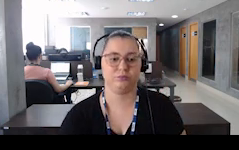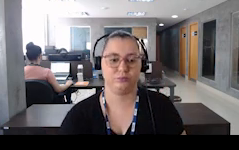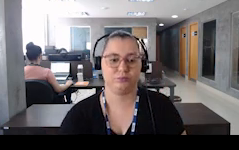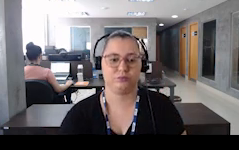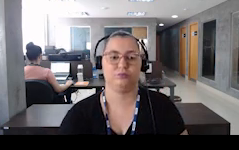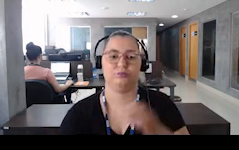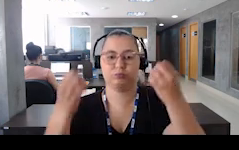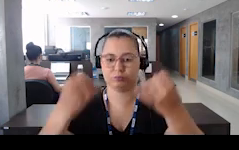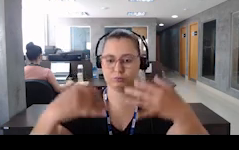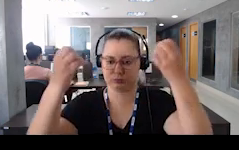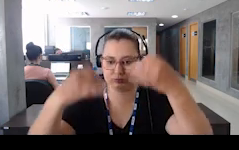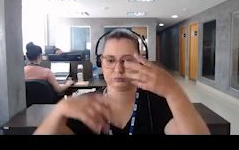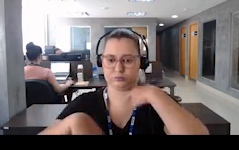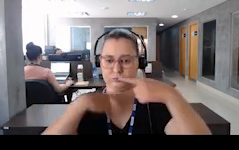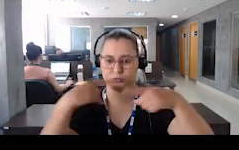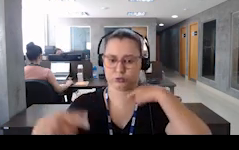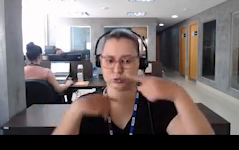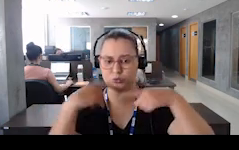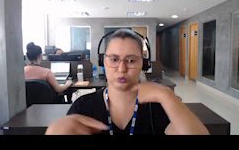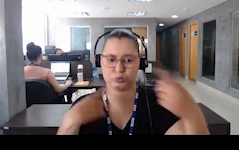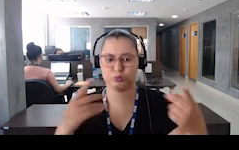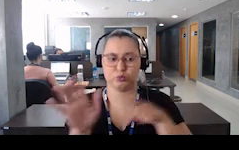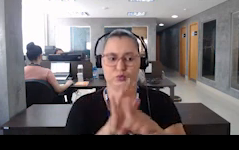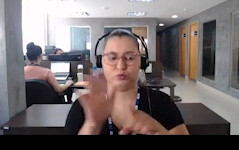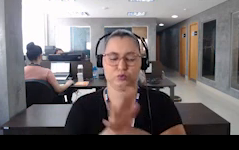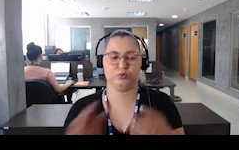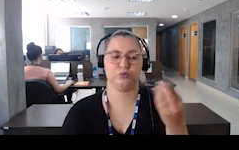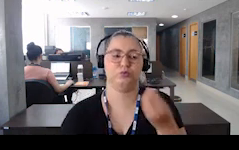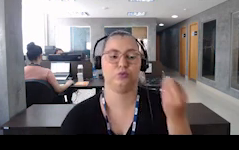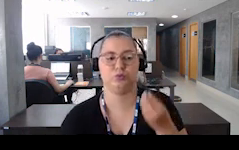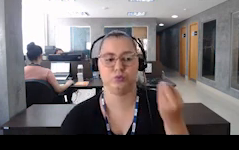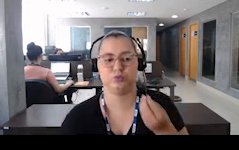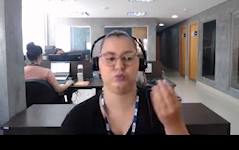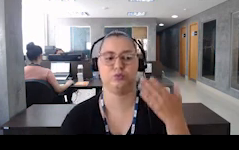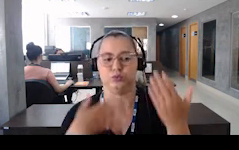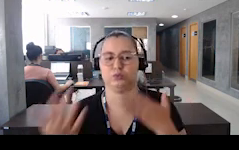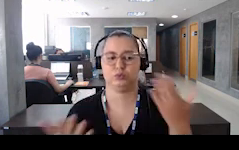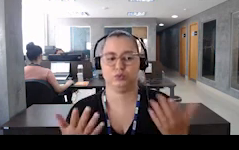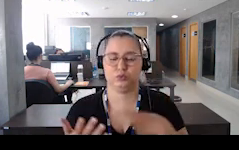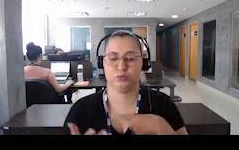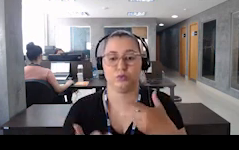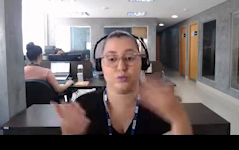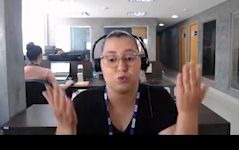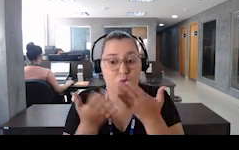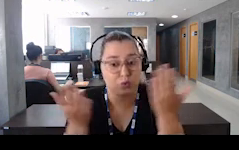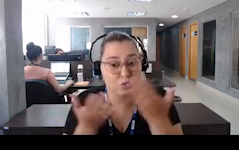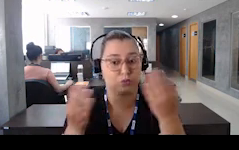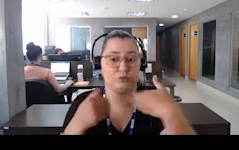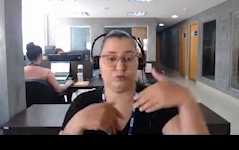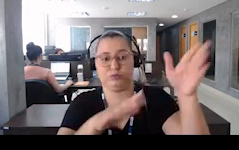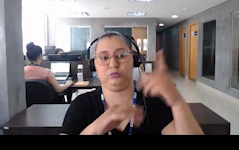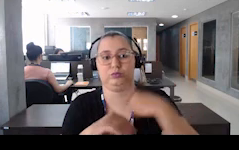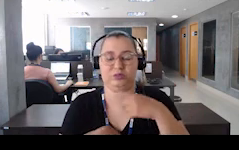Então, pessoal, com relação ao que foi exposto aí hoje, alguma dúvida? Como que está o andamento de vocês? Por hoje, o que eu tinha para passar